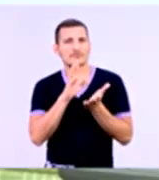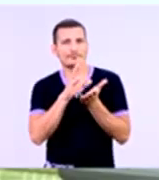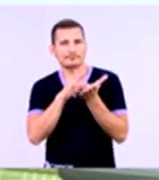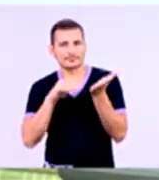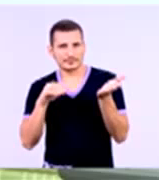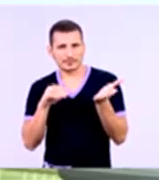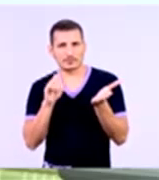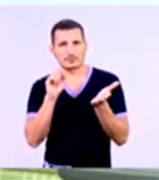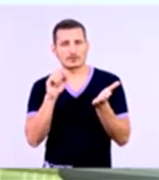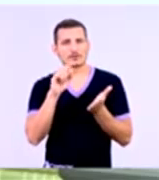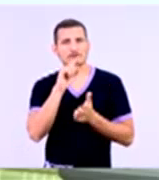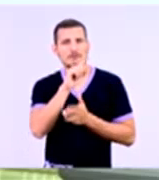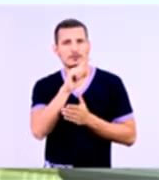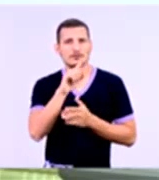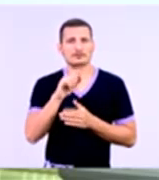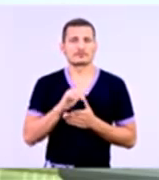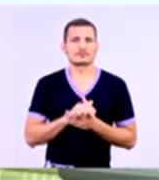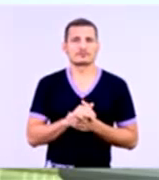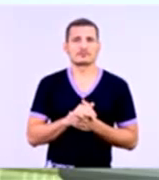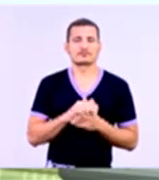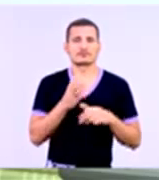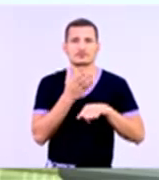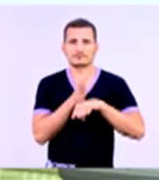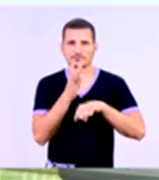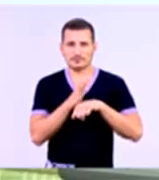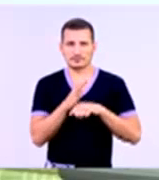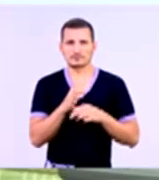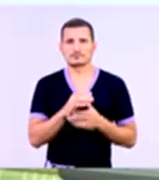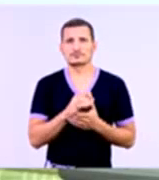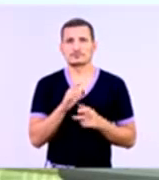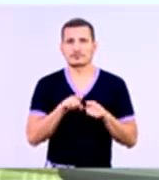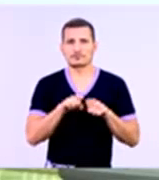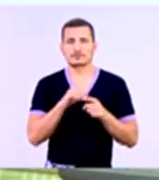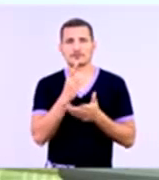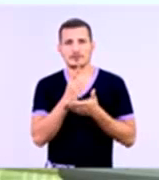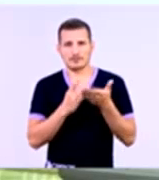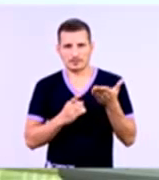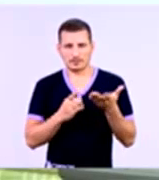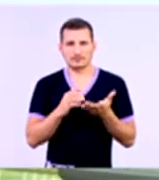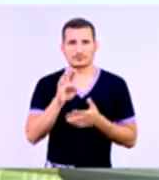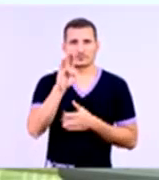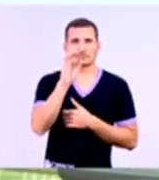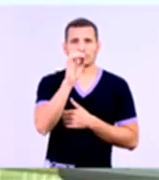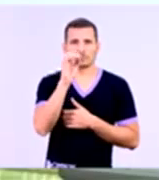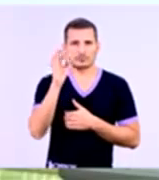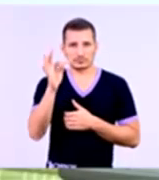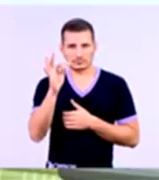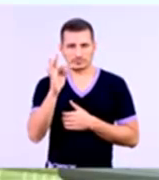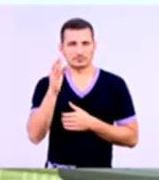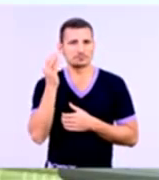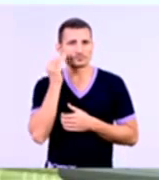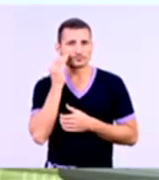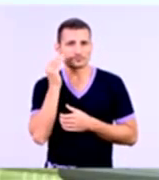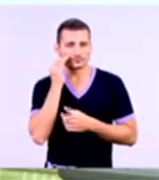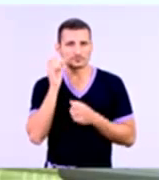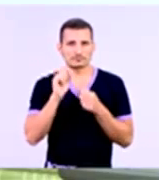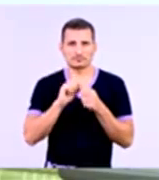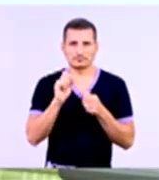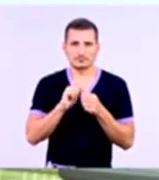o que está lá na atividade e também declarado no site do Bootstrap. Testem,